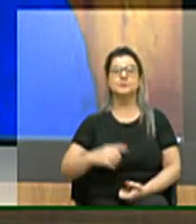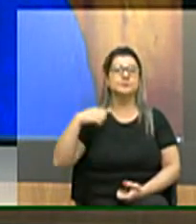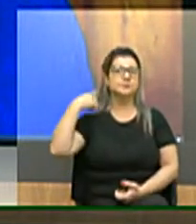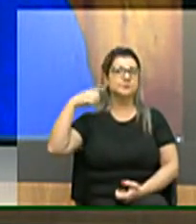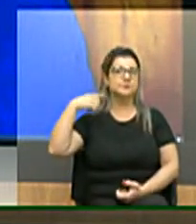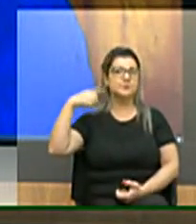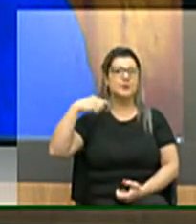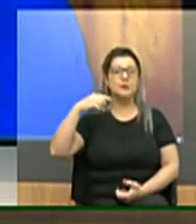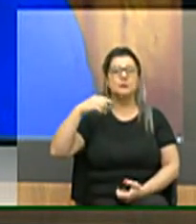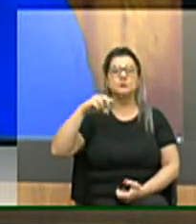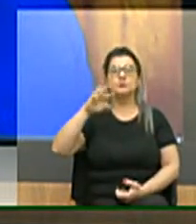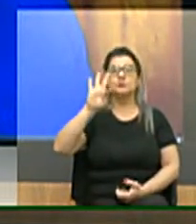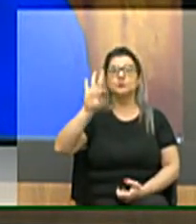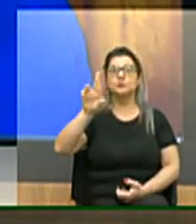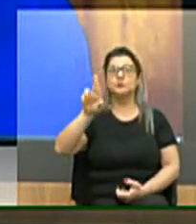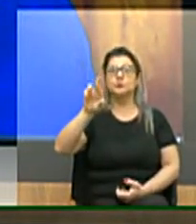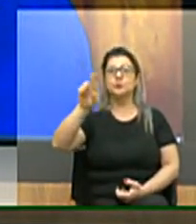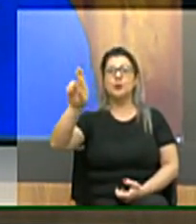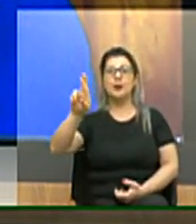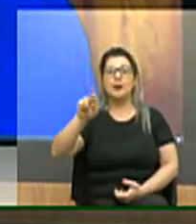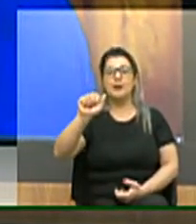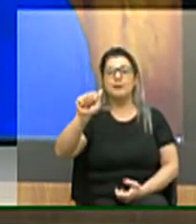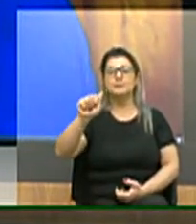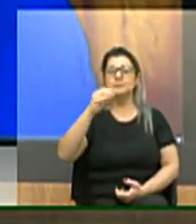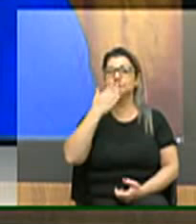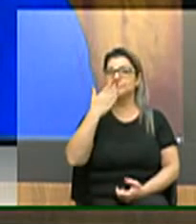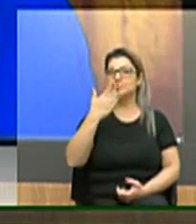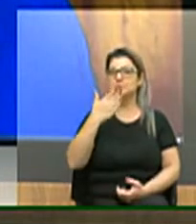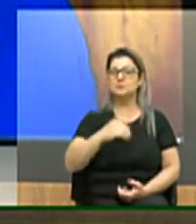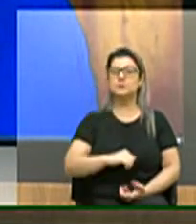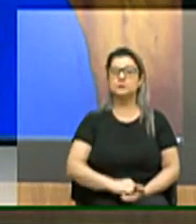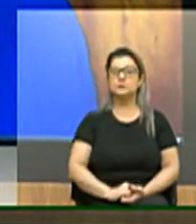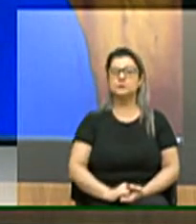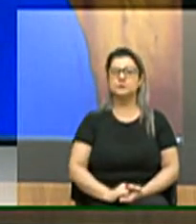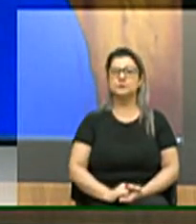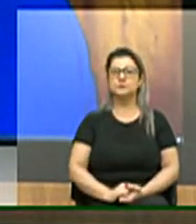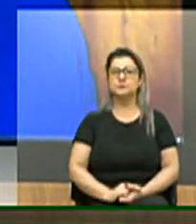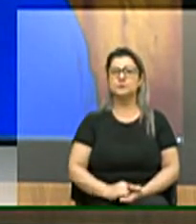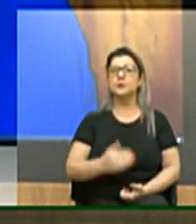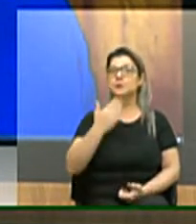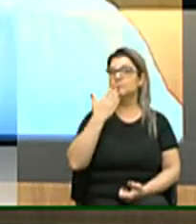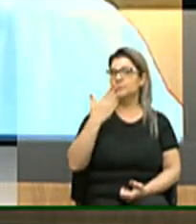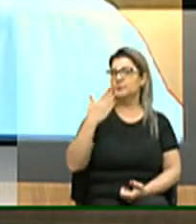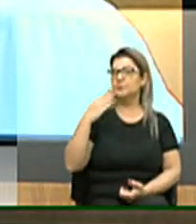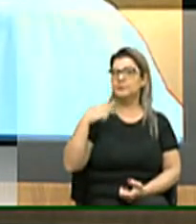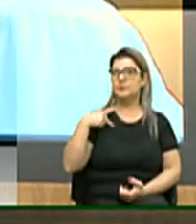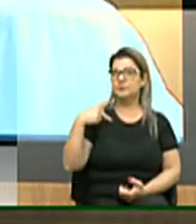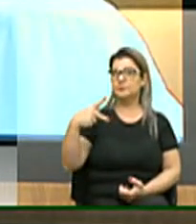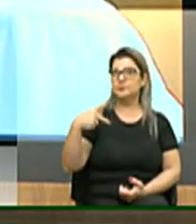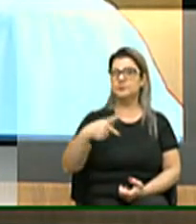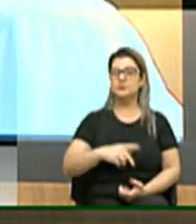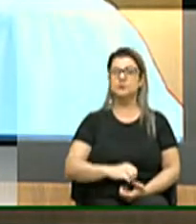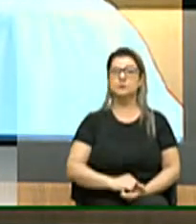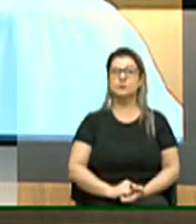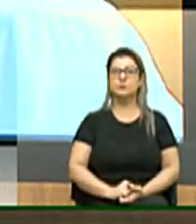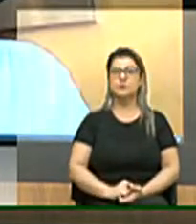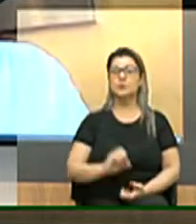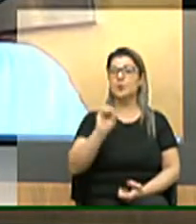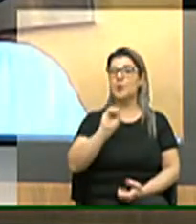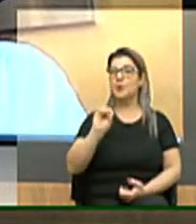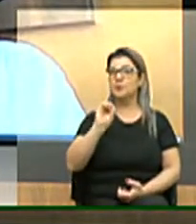Deputado Sérgio Turra. Isso, favorável, presidente. Sérgio Turra, favorável, presidente. Tá ótimo,